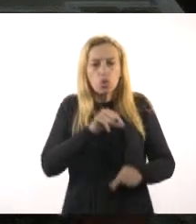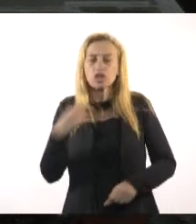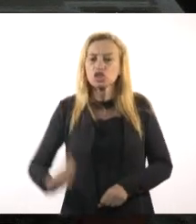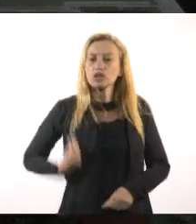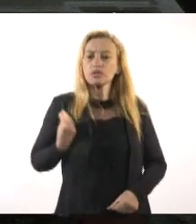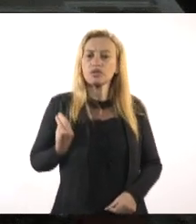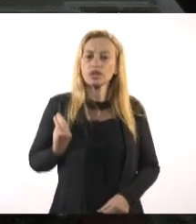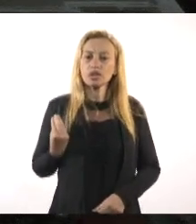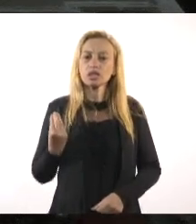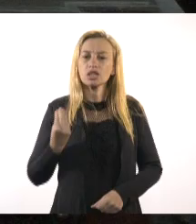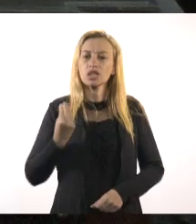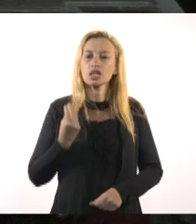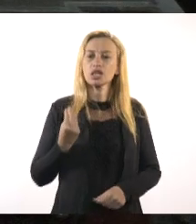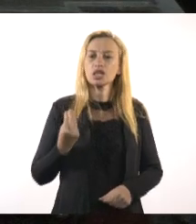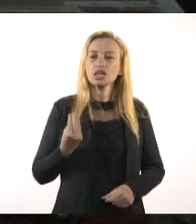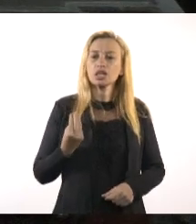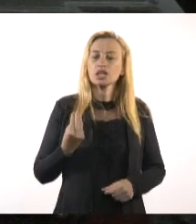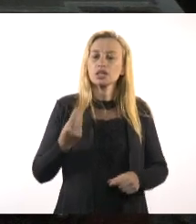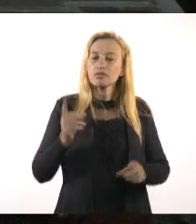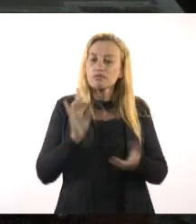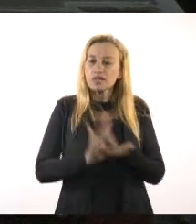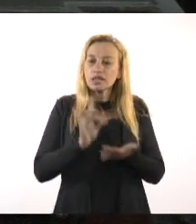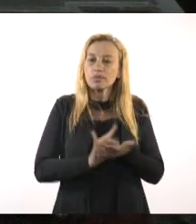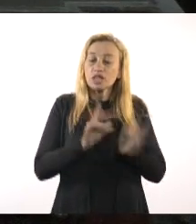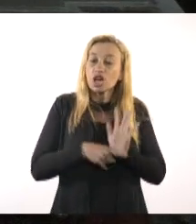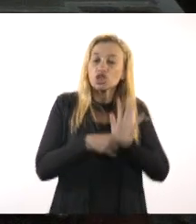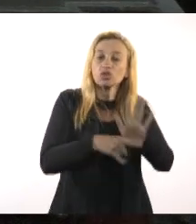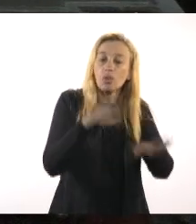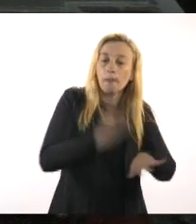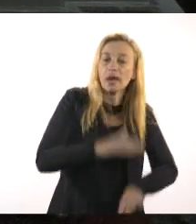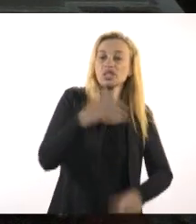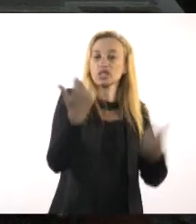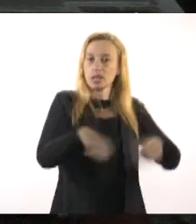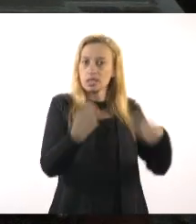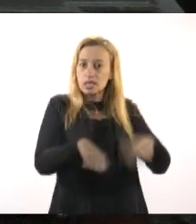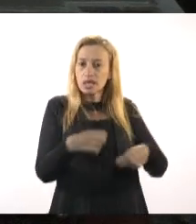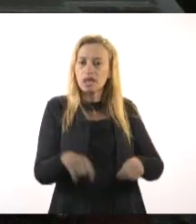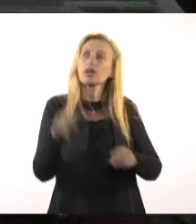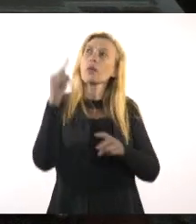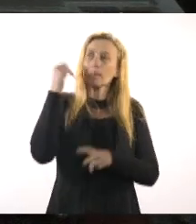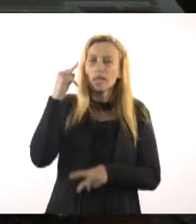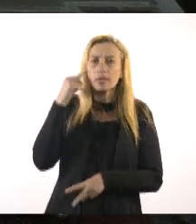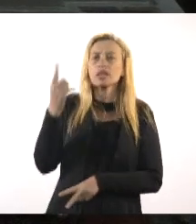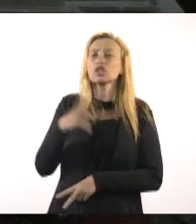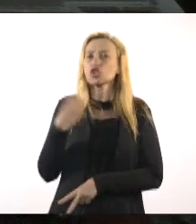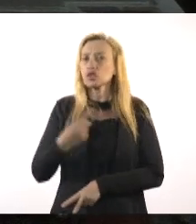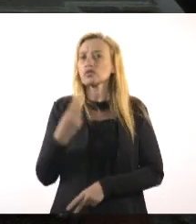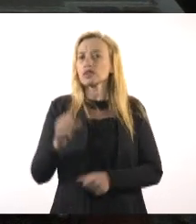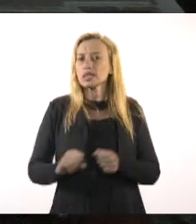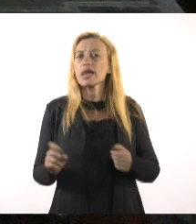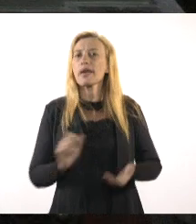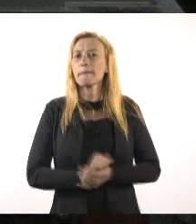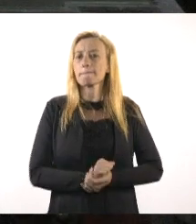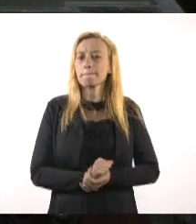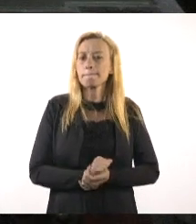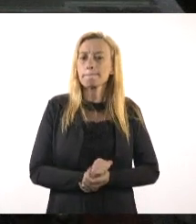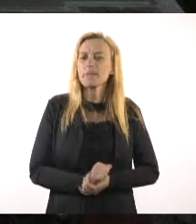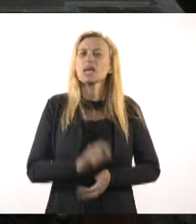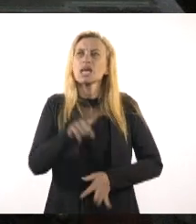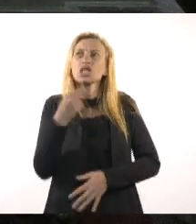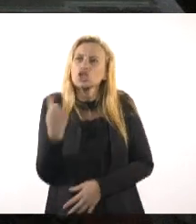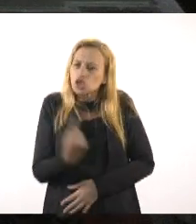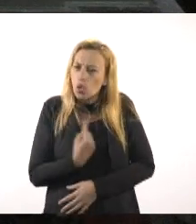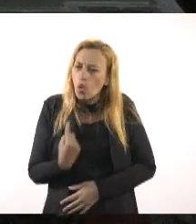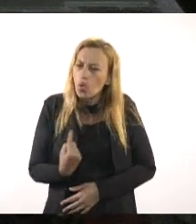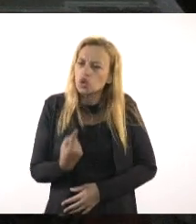uma escolha de realmente se rodear daqueles que mais necessitavam. E a reflexão que nós deveríamos fazer é aquela: será que nós,